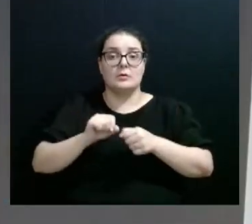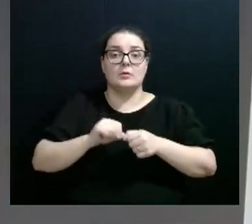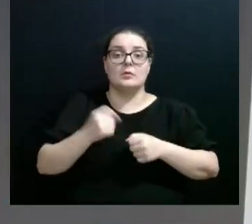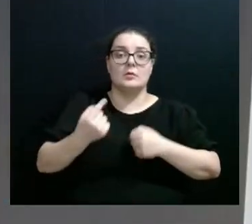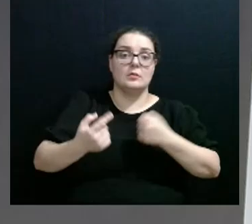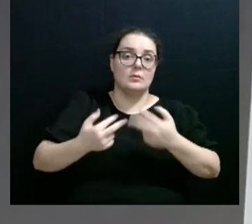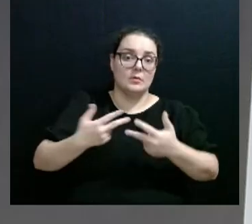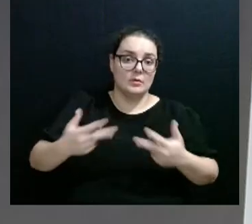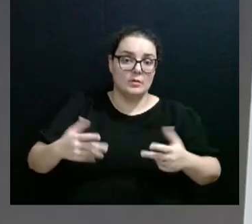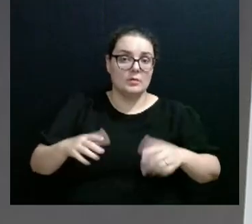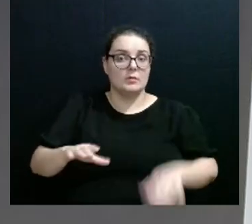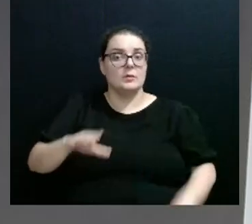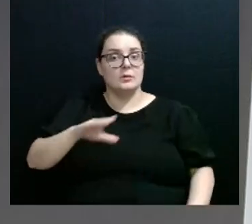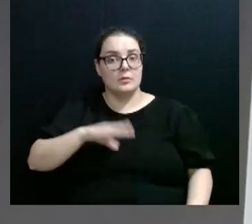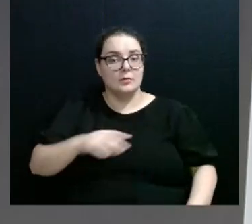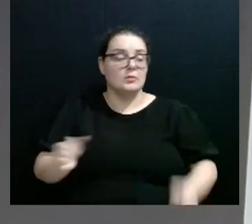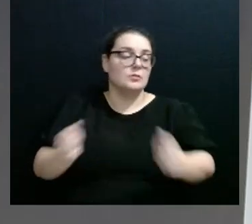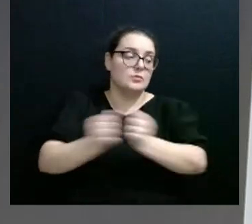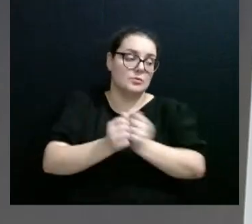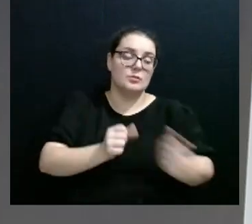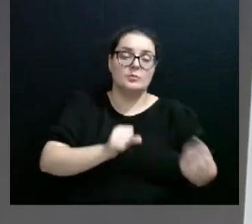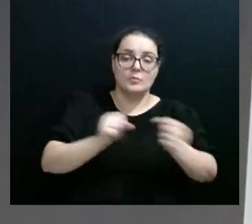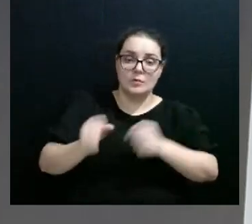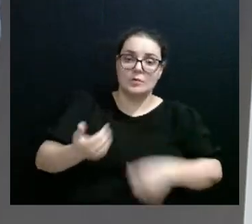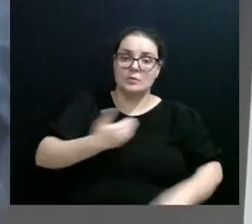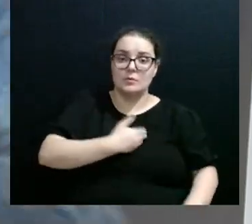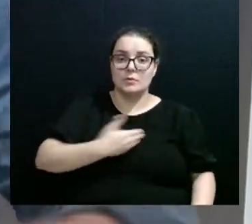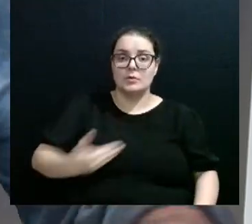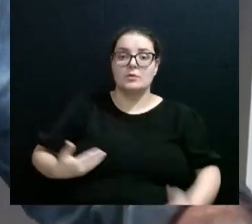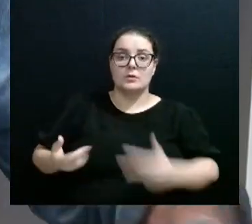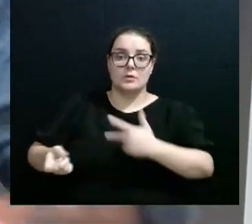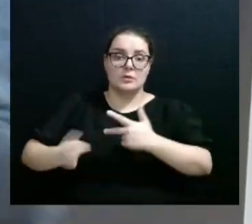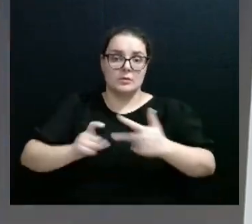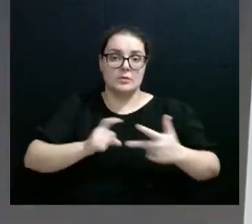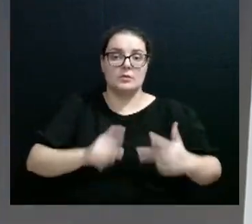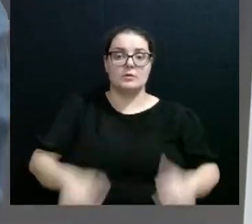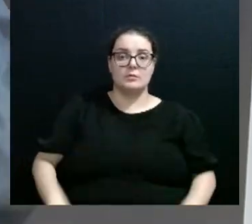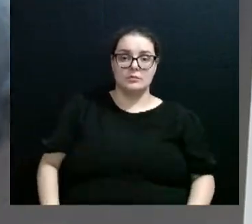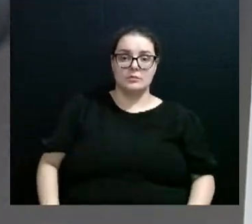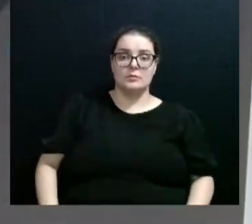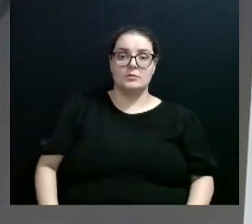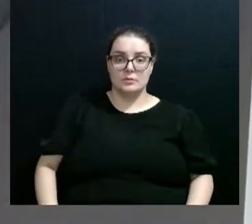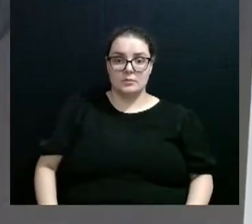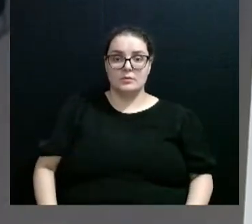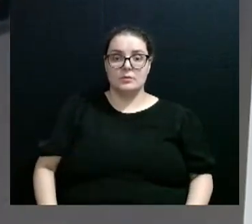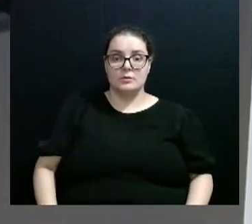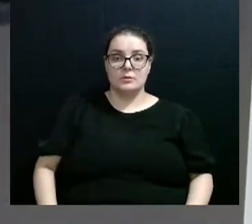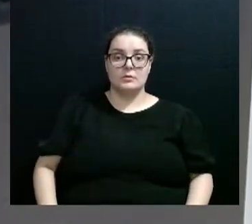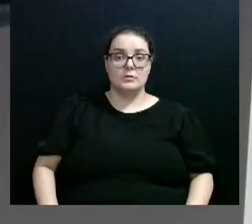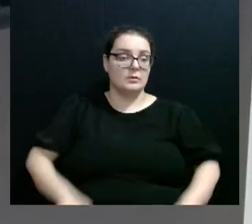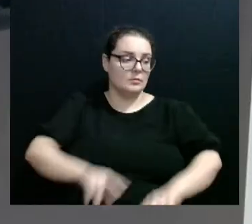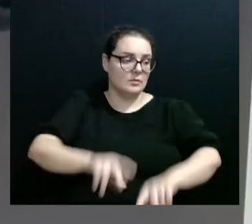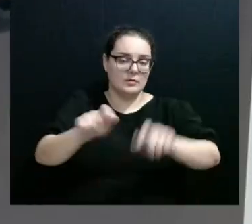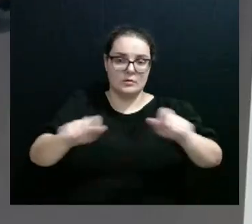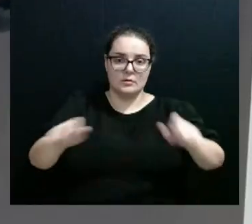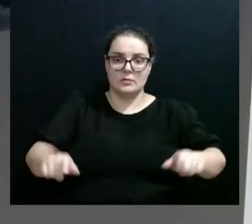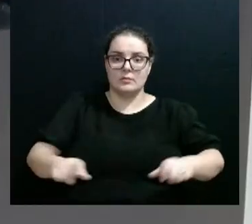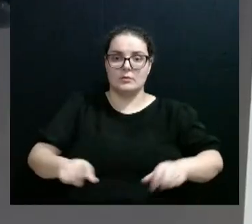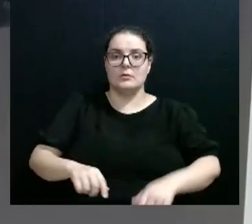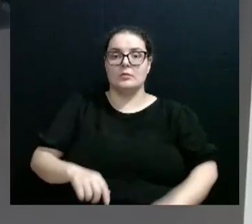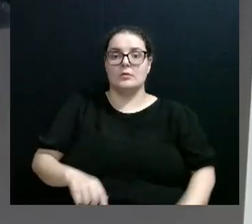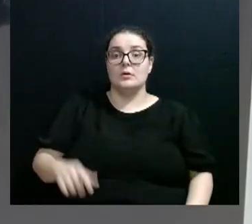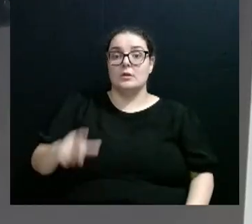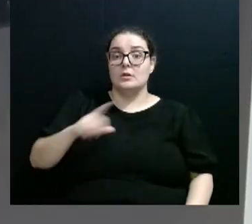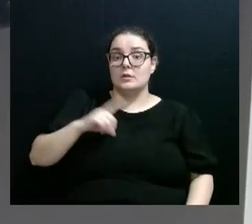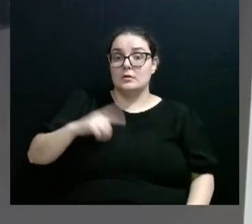poder público, executivo e municipal. Essas pessoas aqui têm um monte de coisa para fazer. Eu estou com um cara lá remendando meu barco, não acabou. Ontem eu